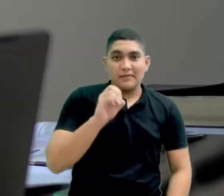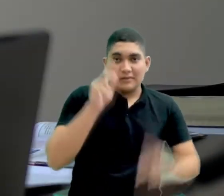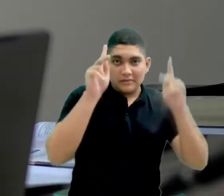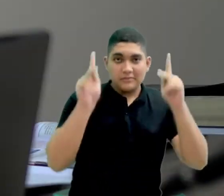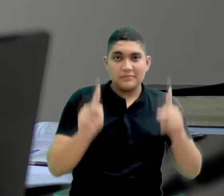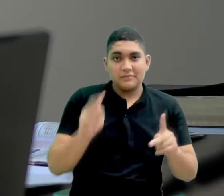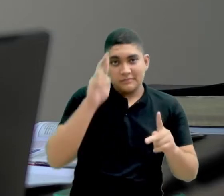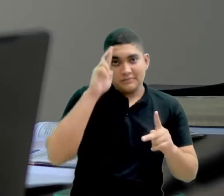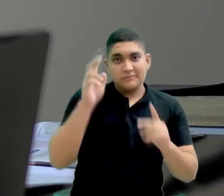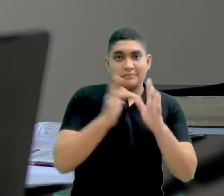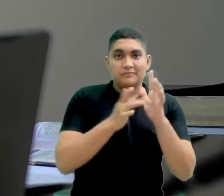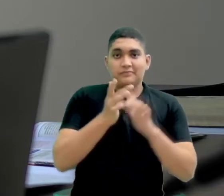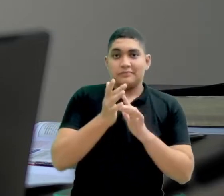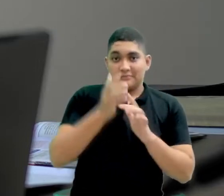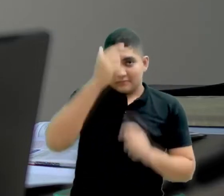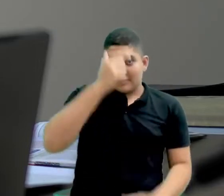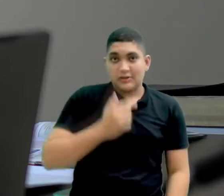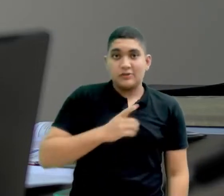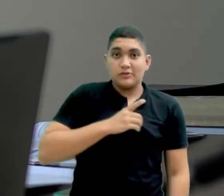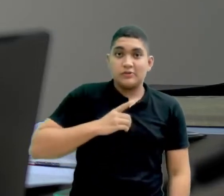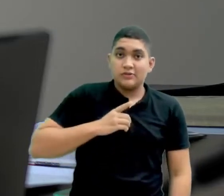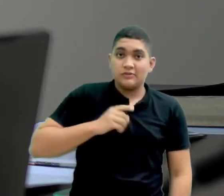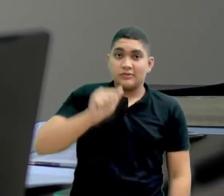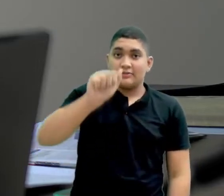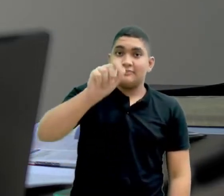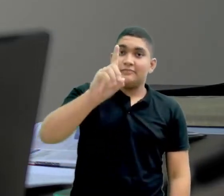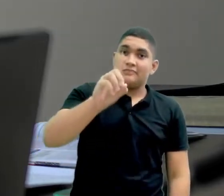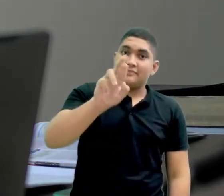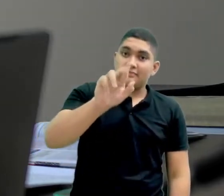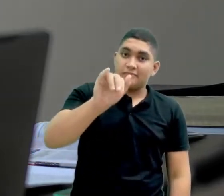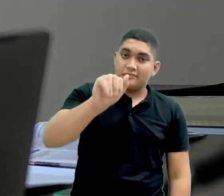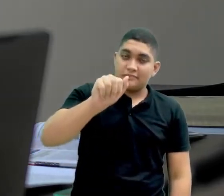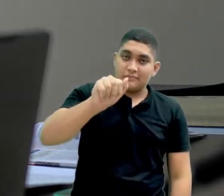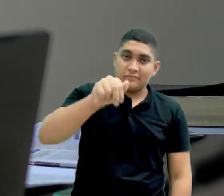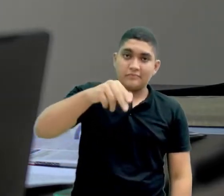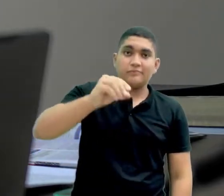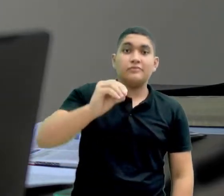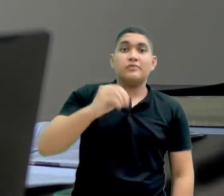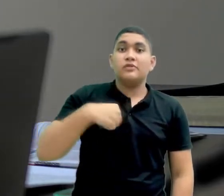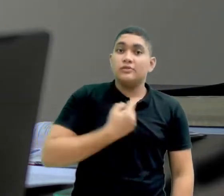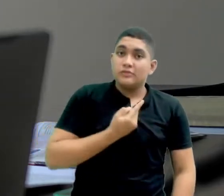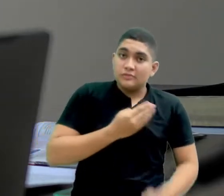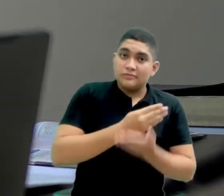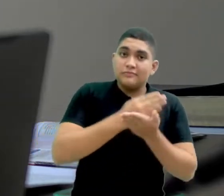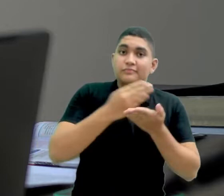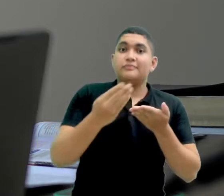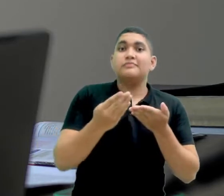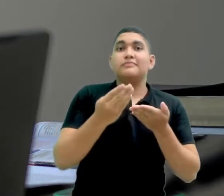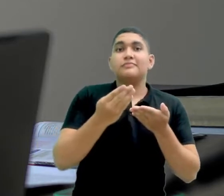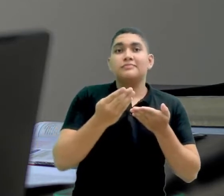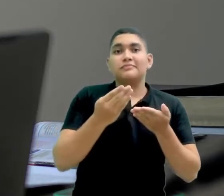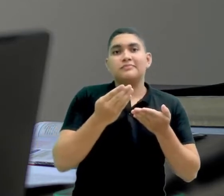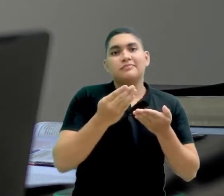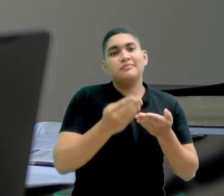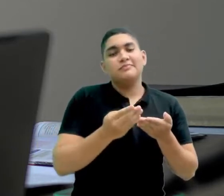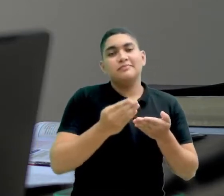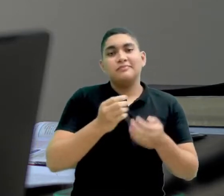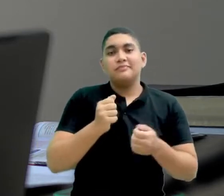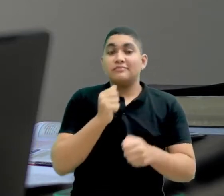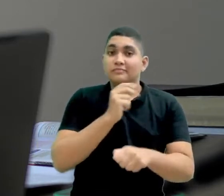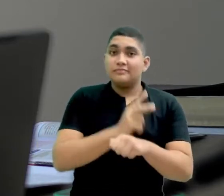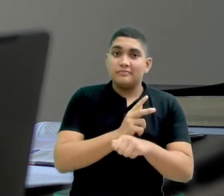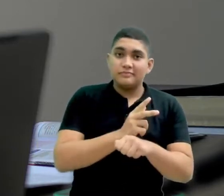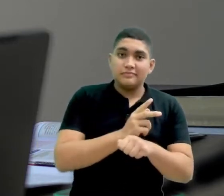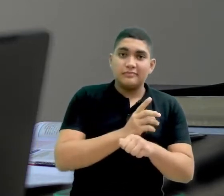paz do Senhor Jesus, eu sou o diácono Adriano Costa e estamos iniciando mais um programa EBD